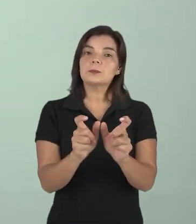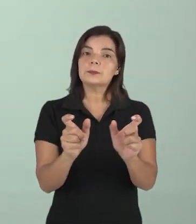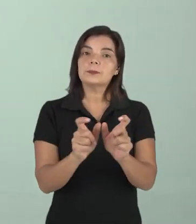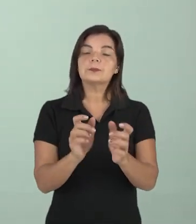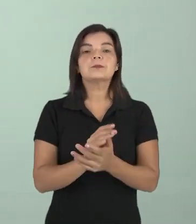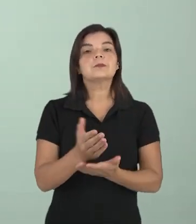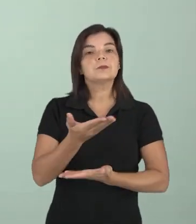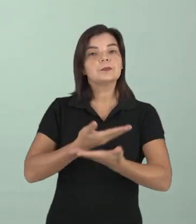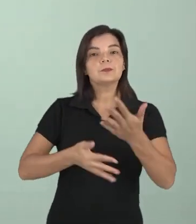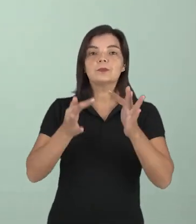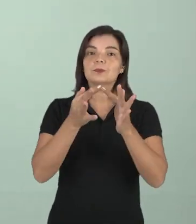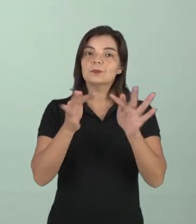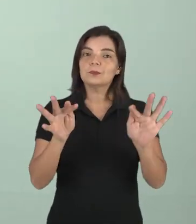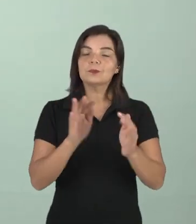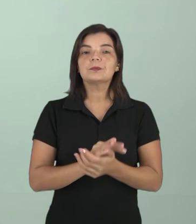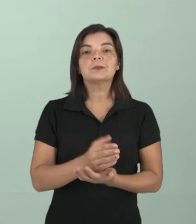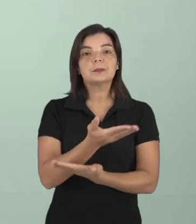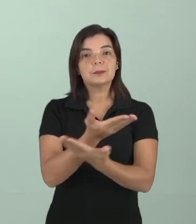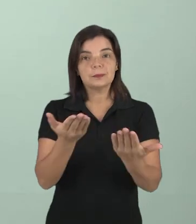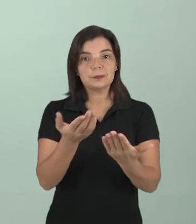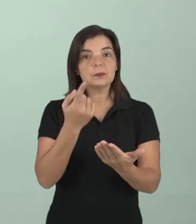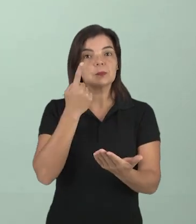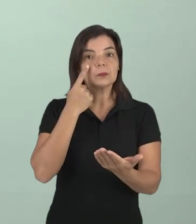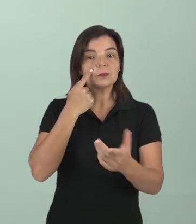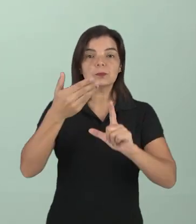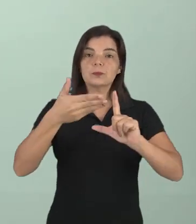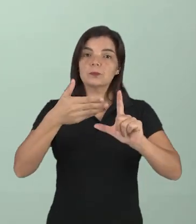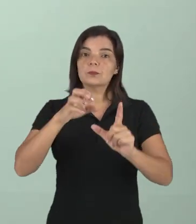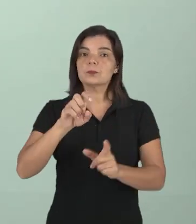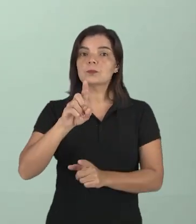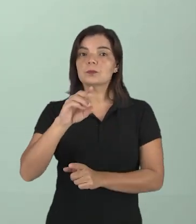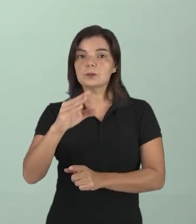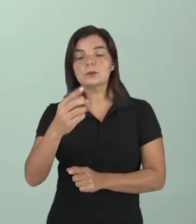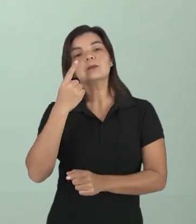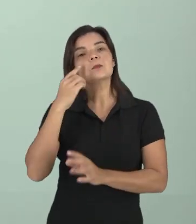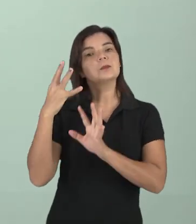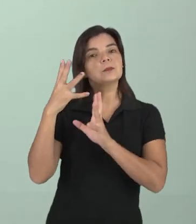compostos com as funções. Peço a vocês que recorram à plataforma